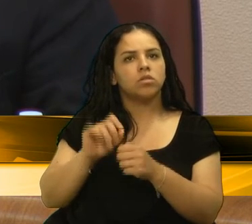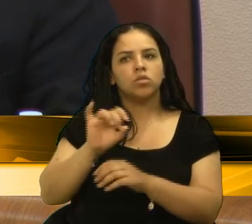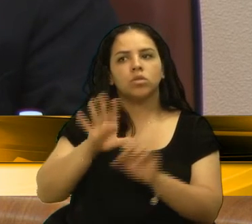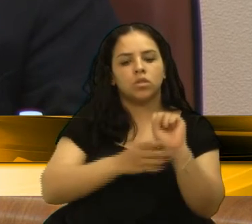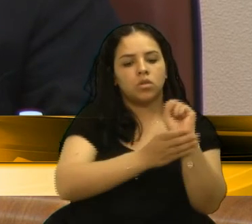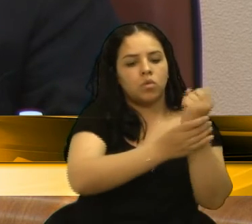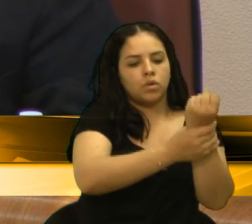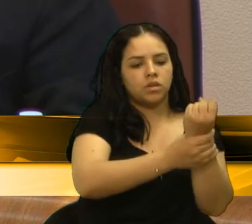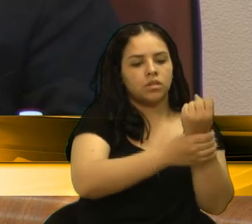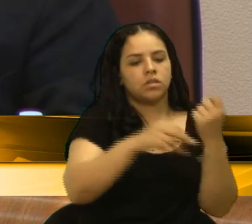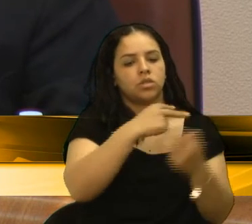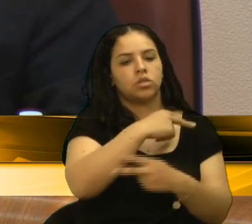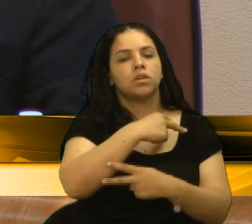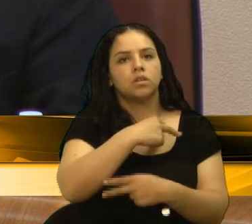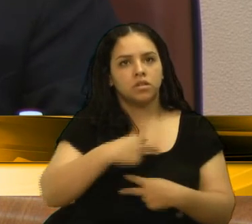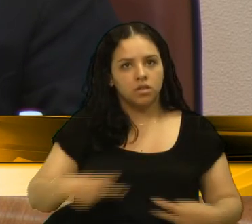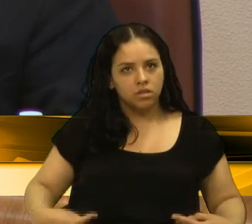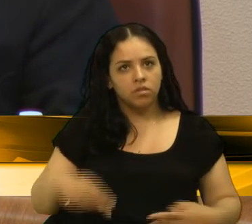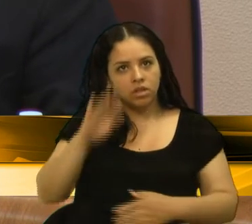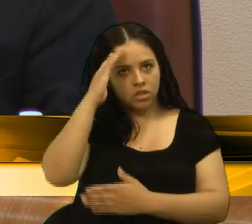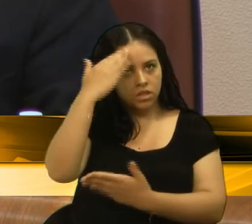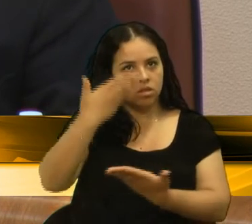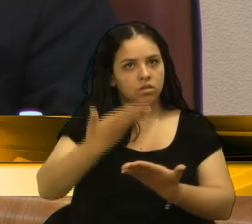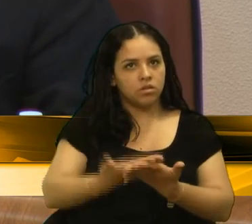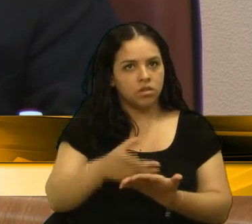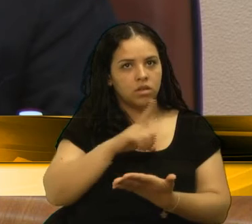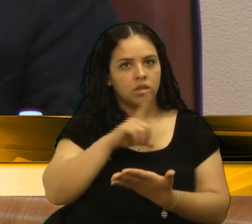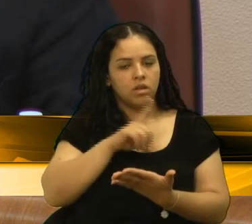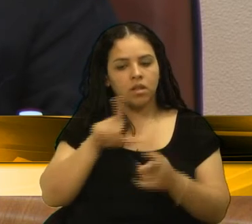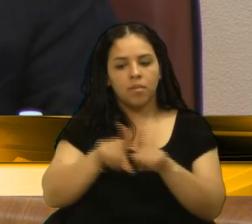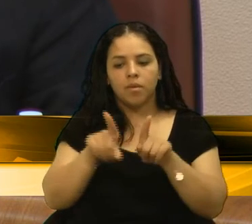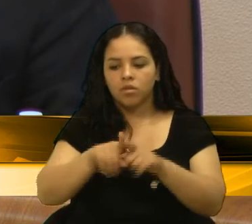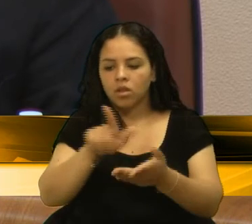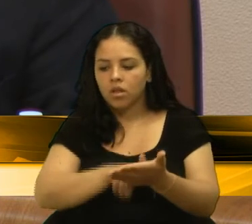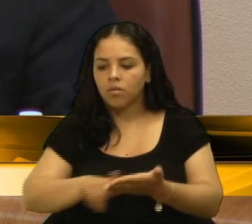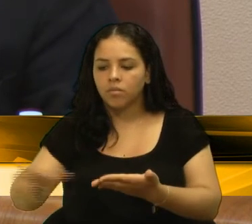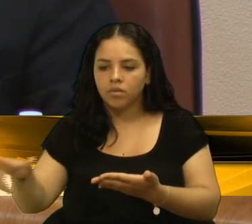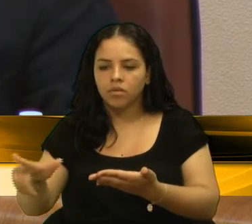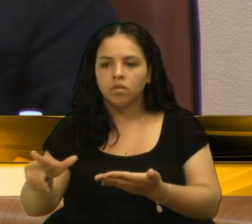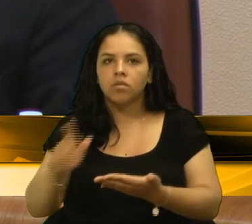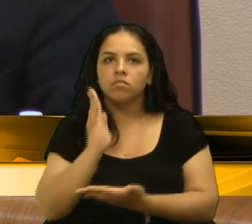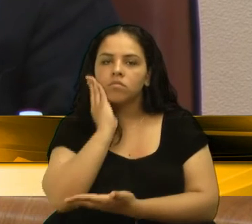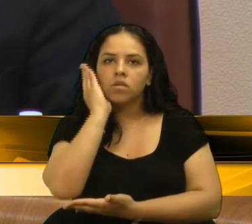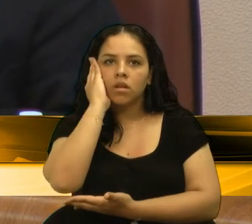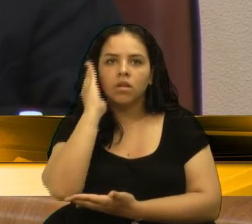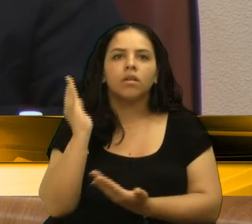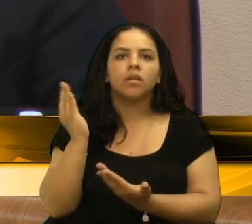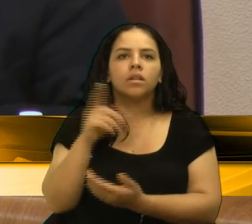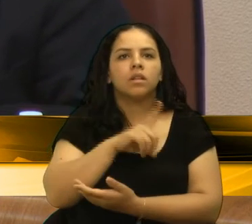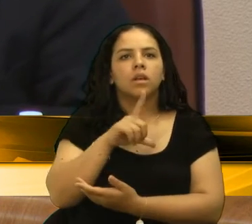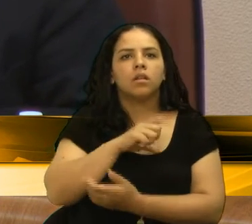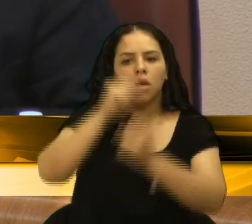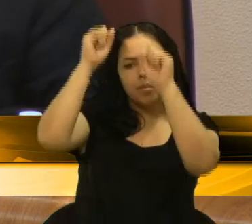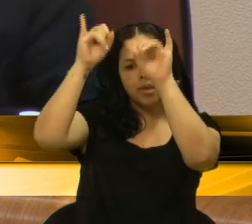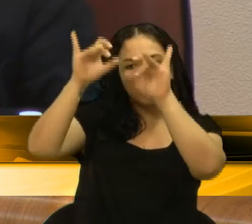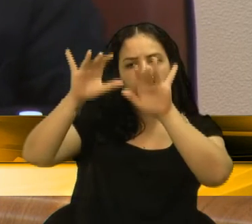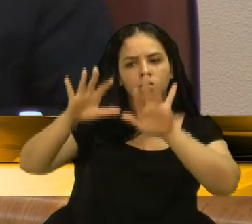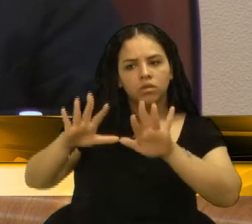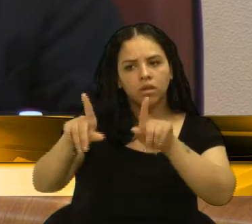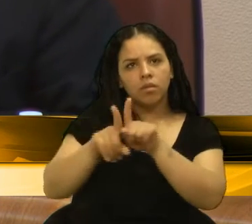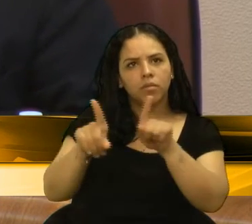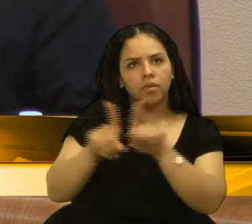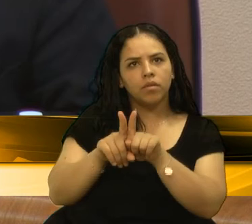de trânsito e eu acredito que teve aporte da Codeca com relação à limpeza. Doutora Cássia Kuhn, em relação à bênção dos freis capuchinhos,